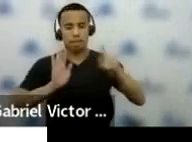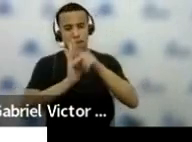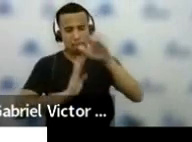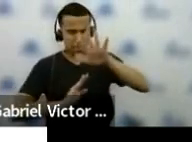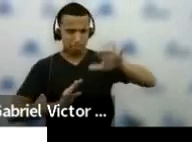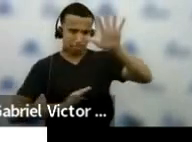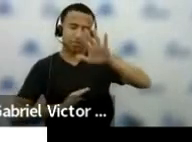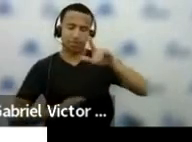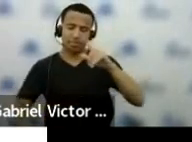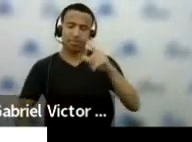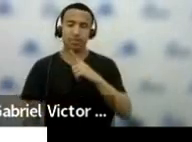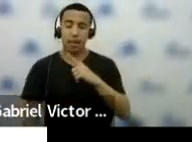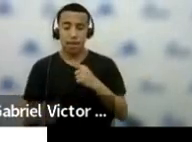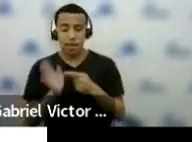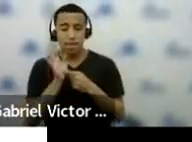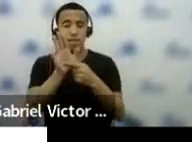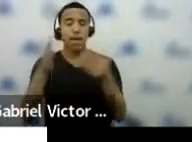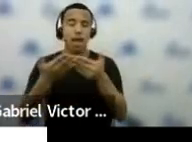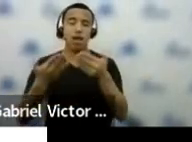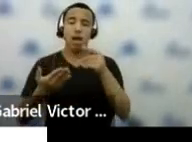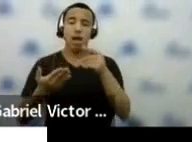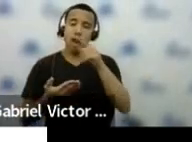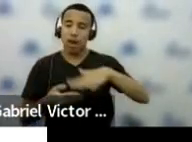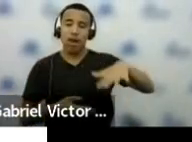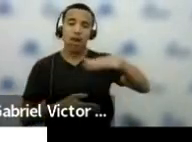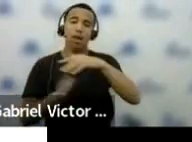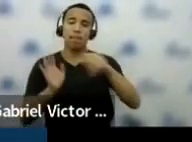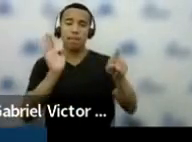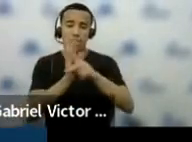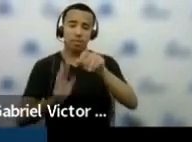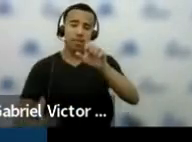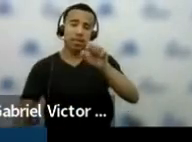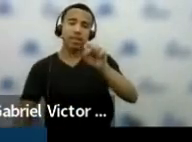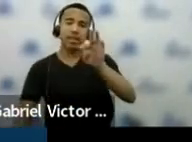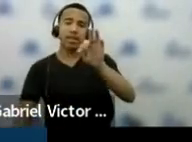que nós trazemos agora para as startups no âmbito do Lab to Market.